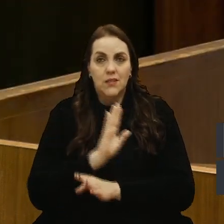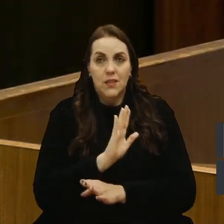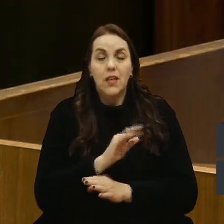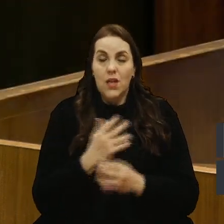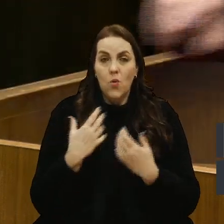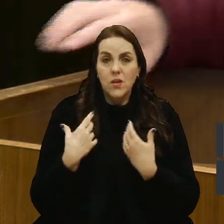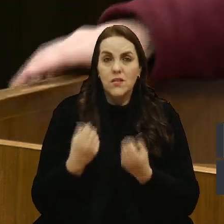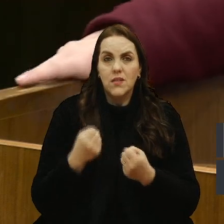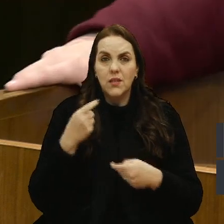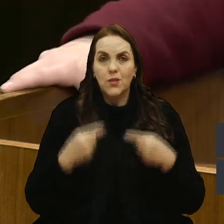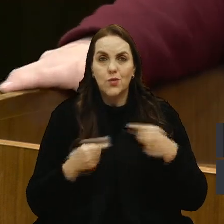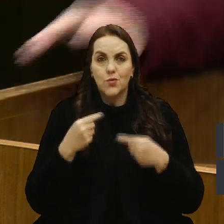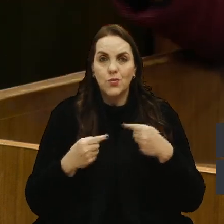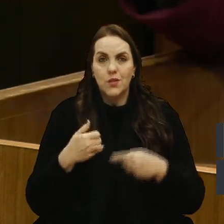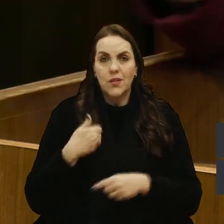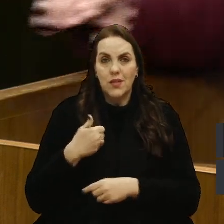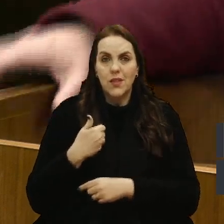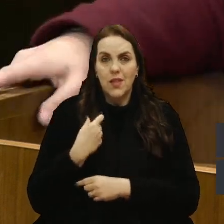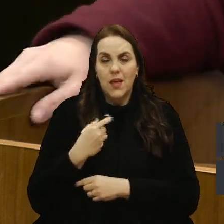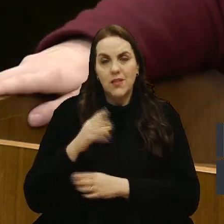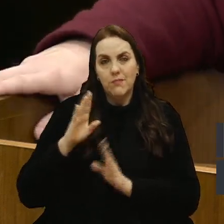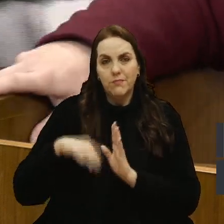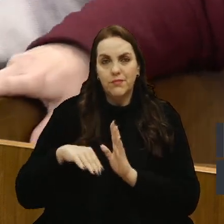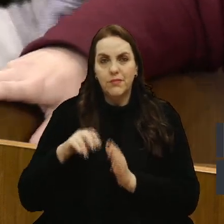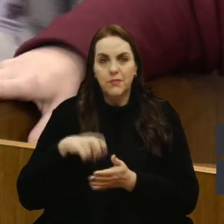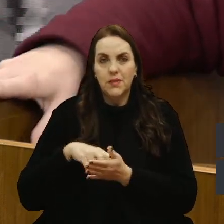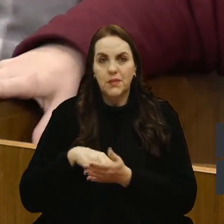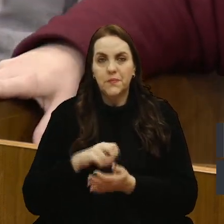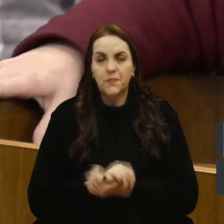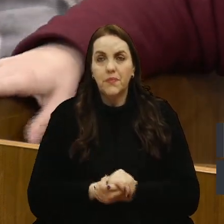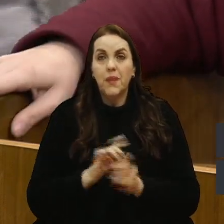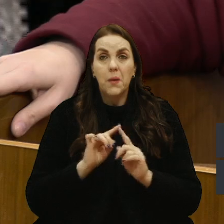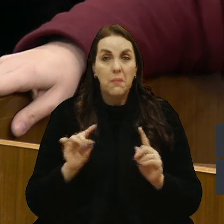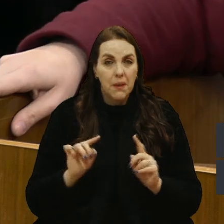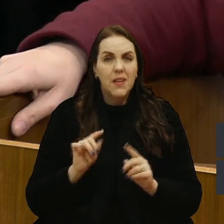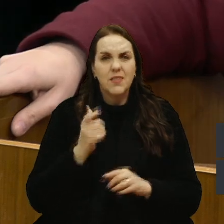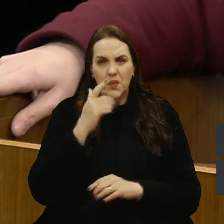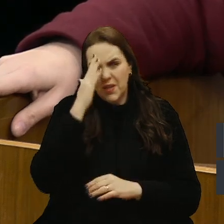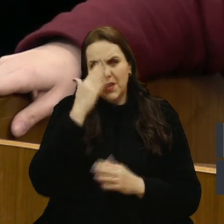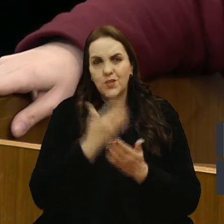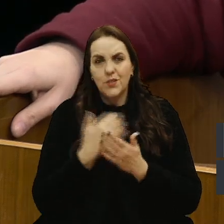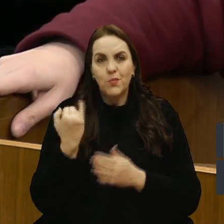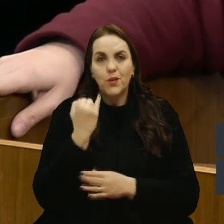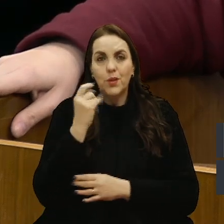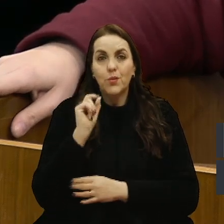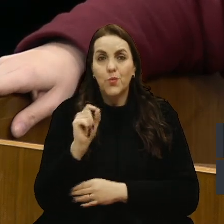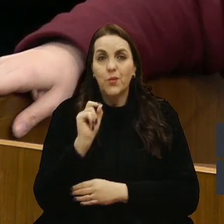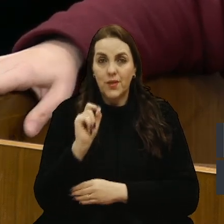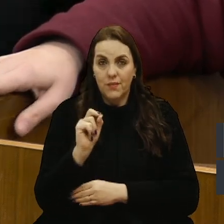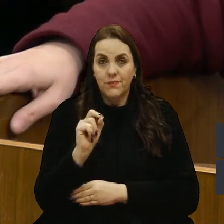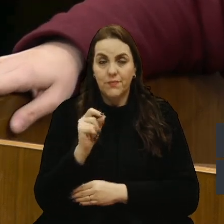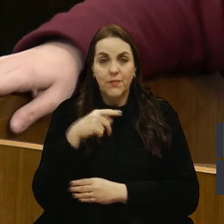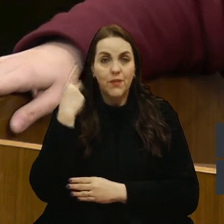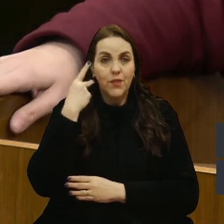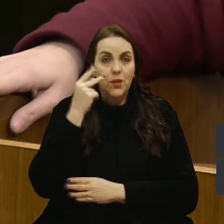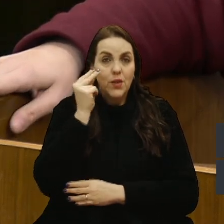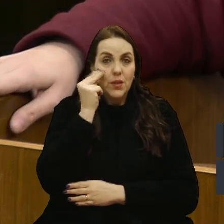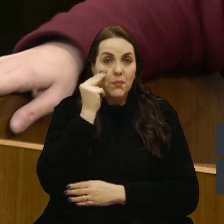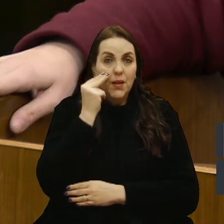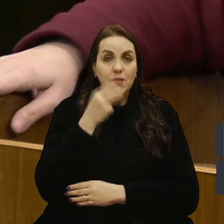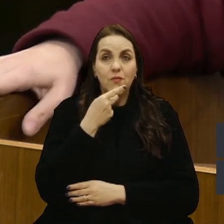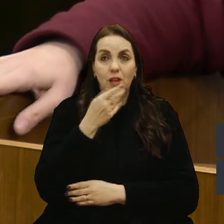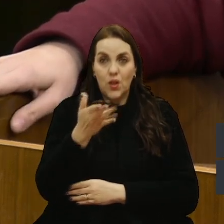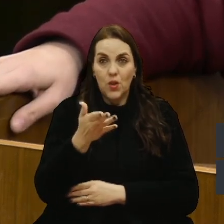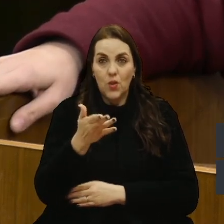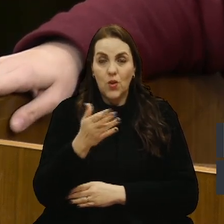discutir redução da maioridade penal. Mas, senhor presidente, eu acho importante uma coisa. O vereador Libardi antes falou, vereador Libardi,